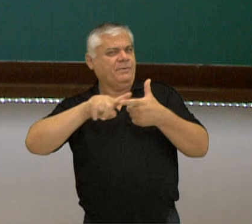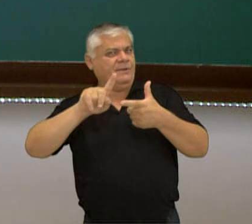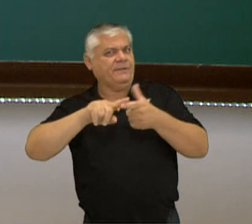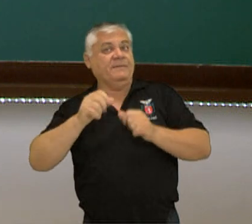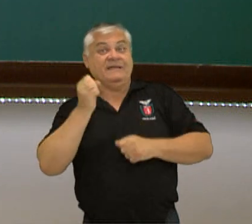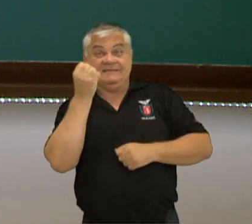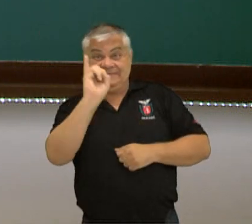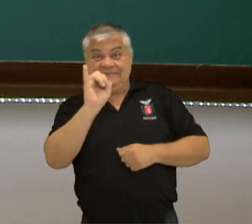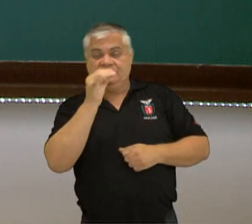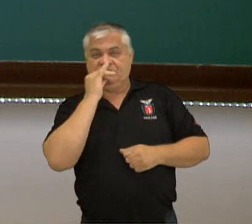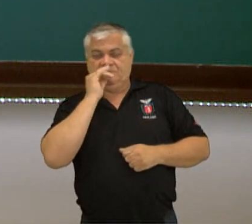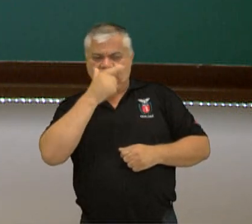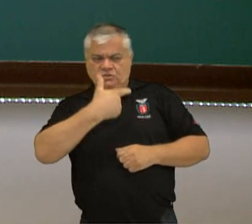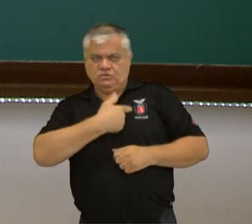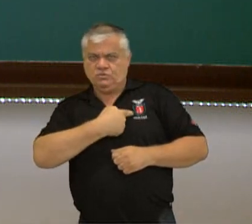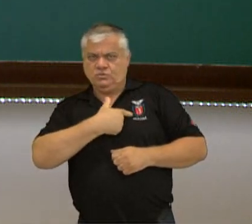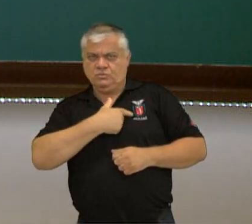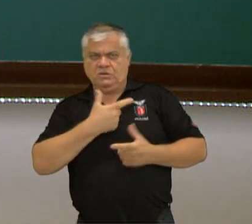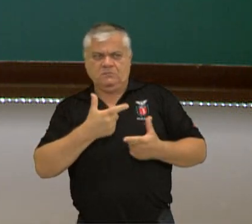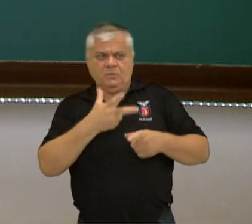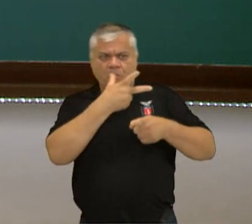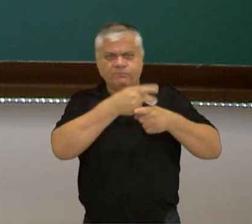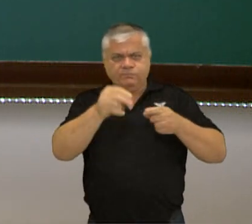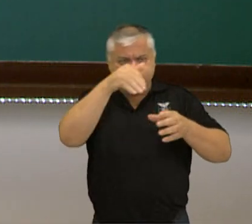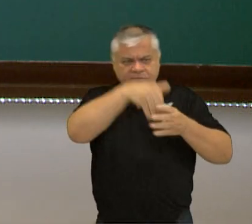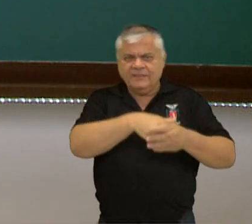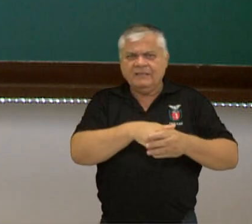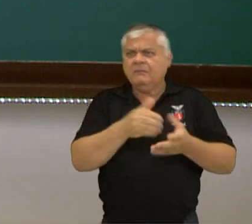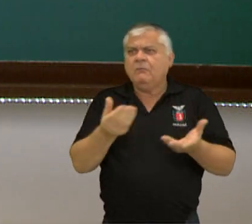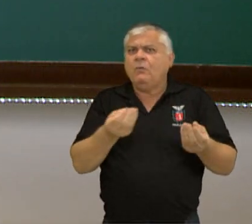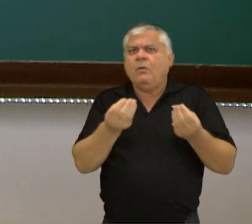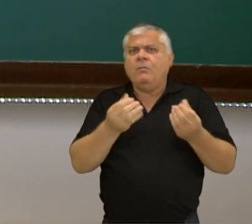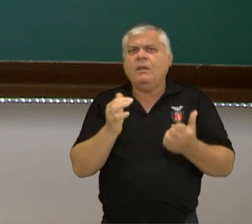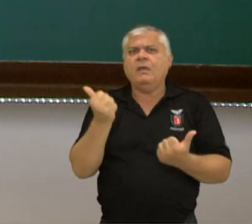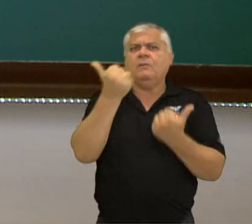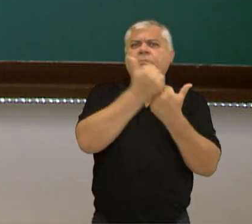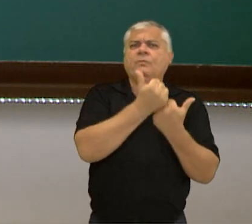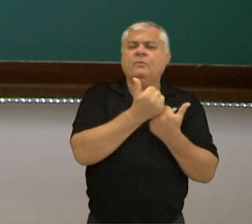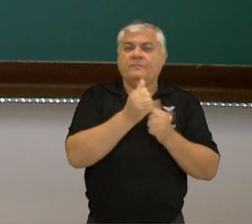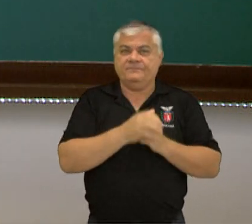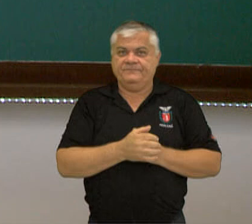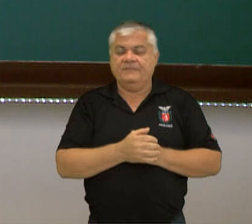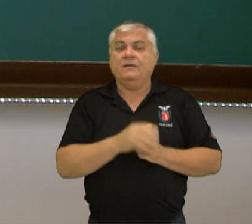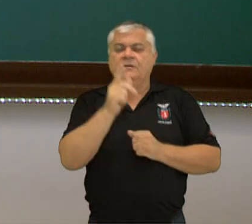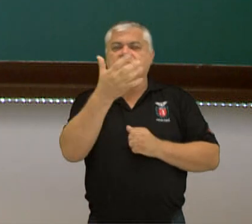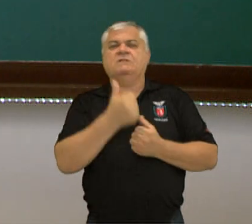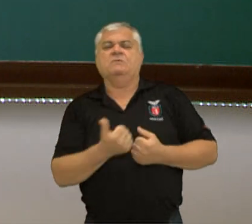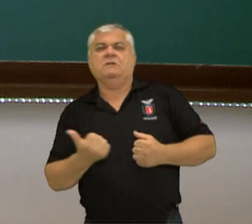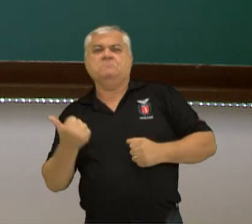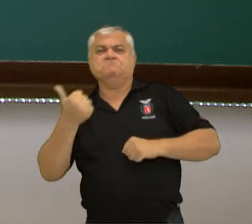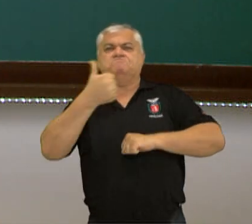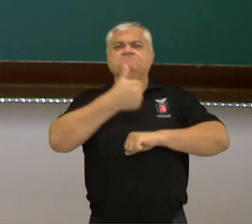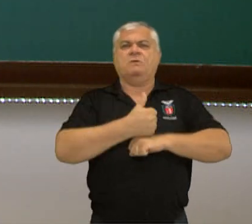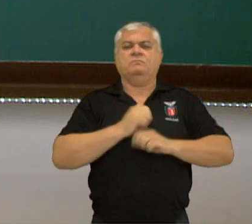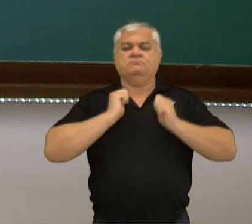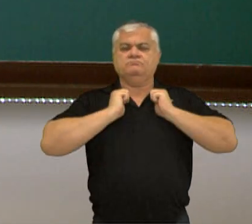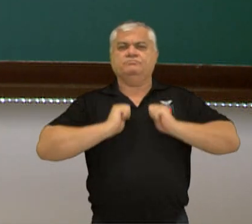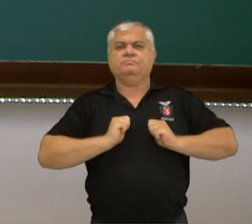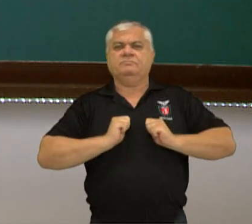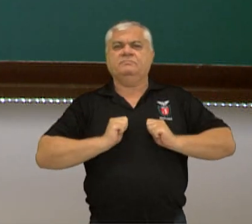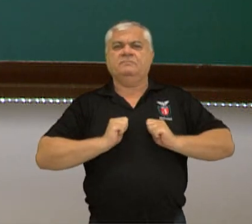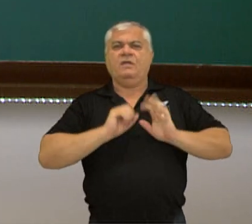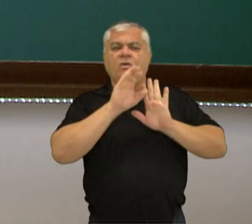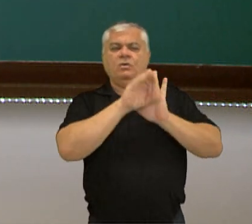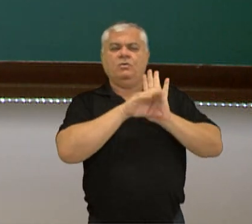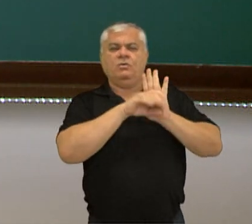o Getúlio Vargas não venceu a eleição, mas assumiu o governo, ao chegar ao governo, ele já cancelou a Constituição